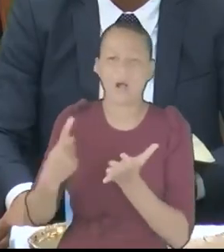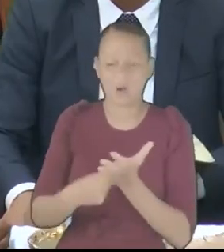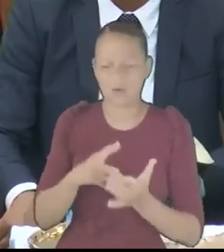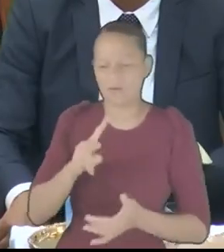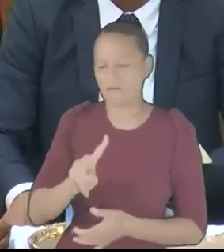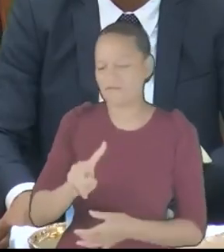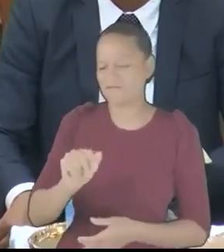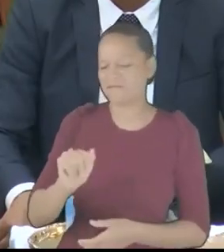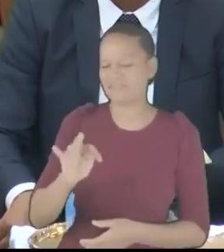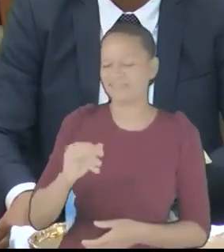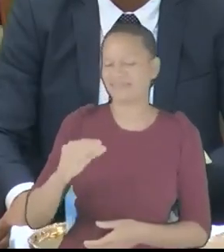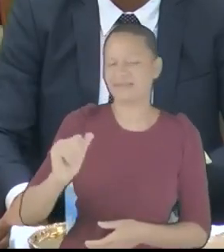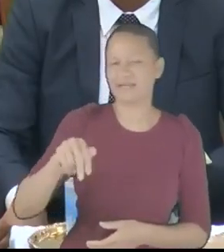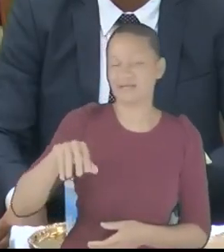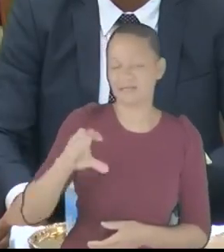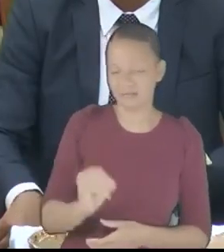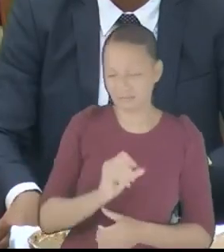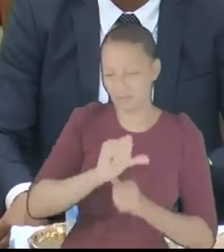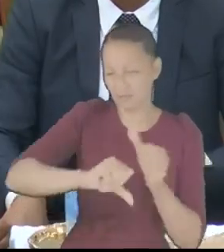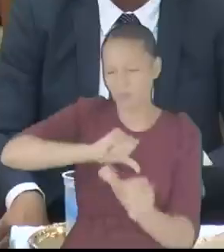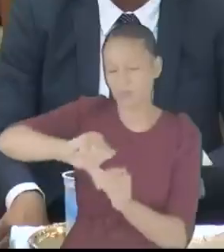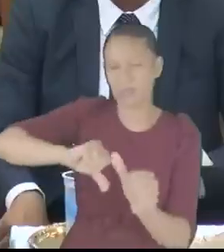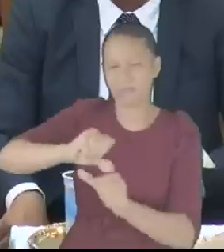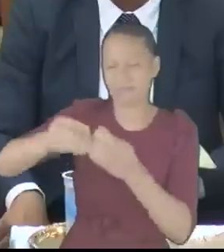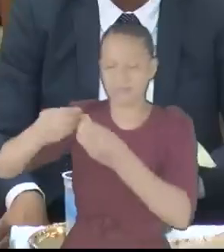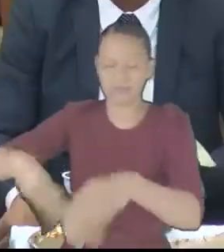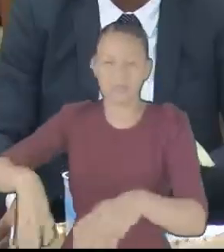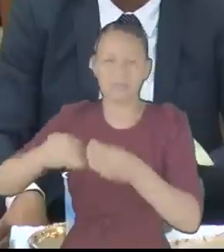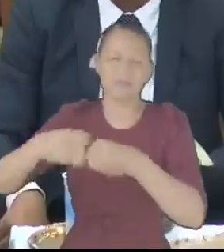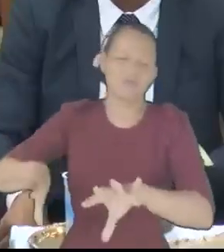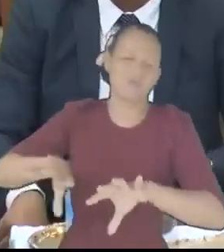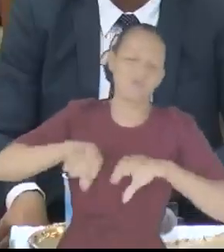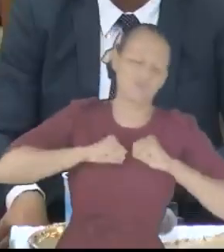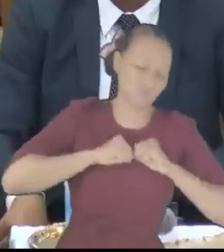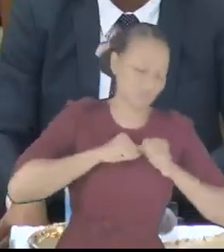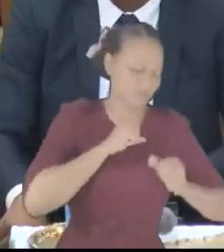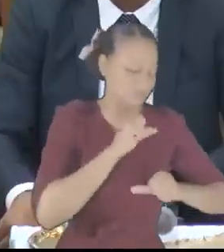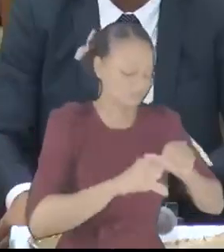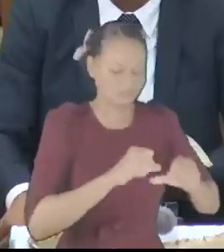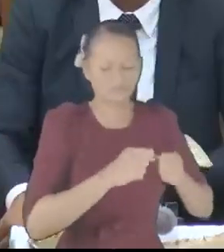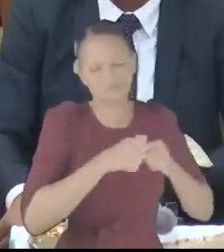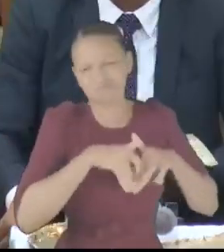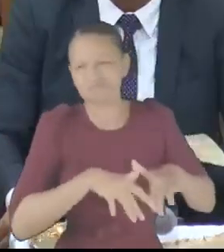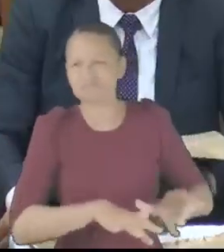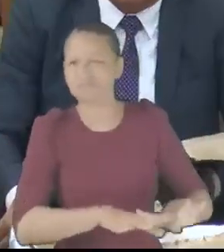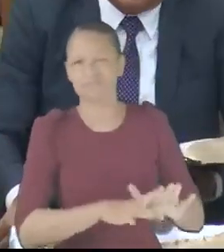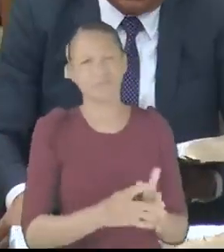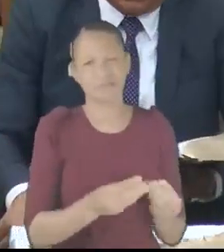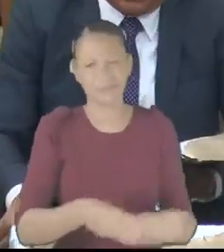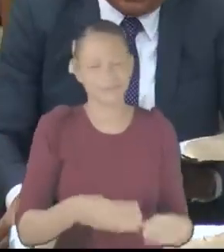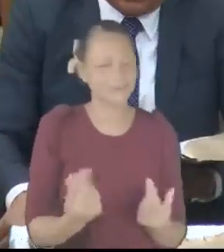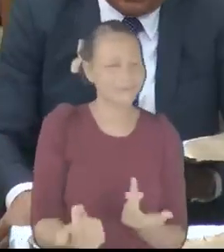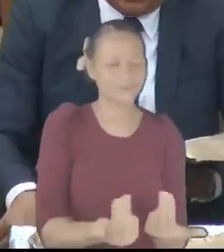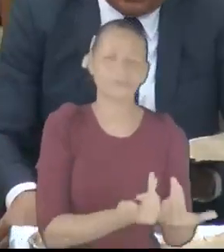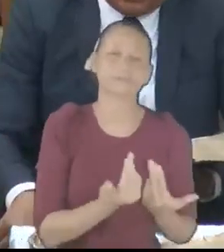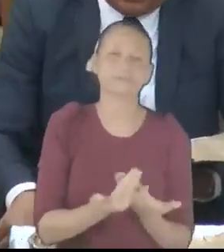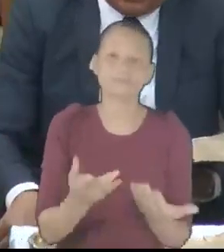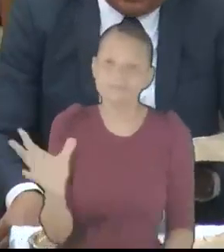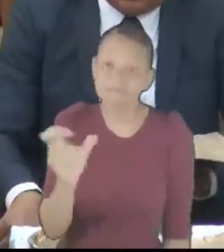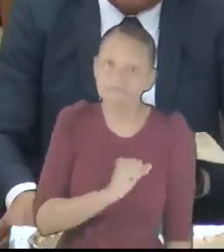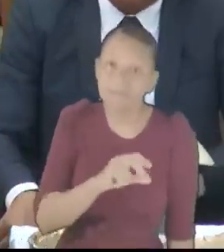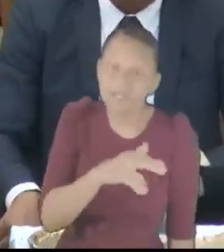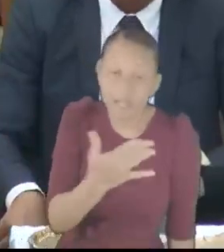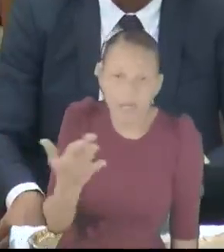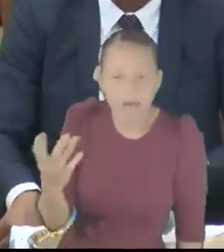algumas reformas e que prejudicam a eles e terminam prejudicando também a nós. Então, meus amados irmãos, nós